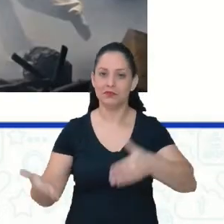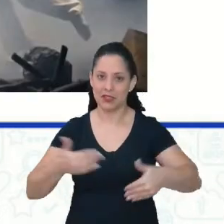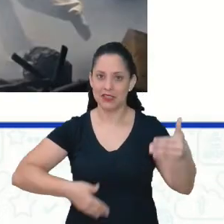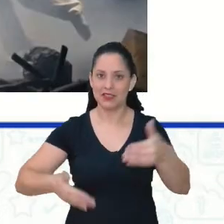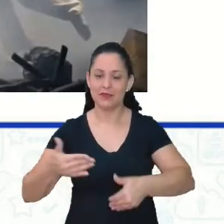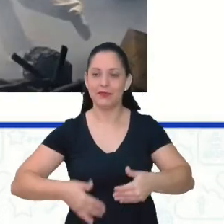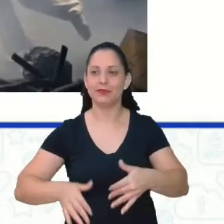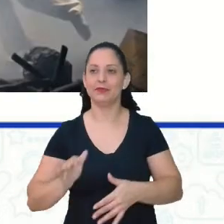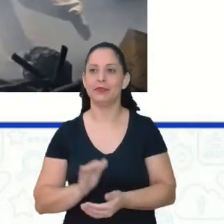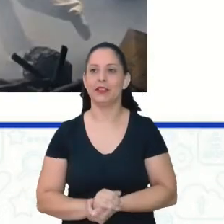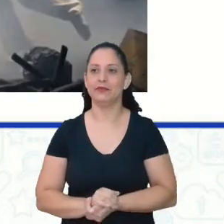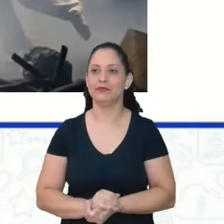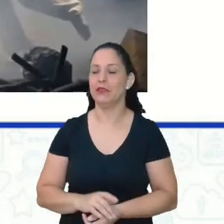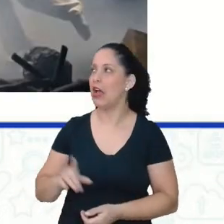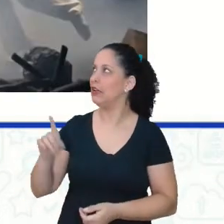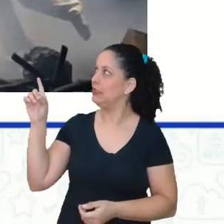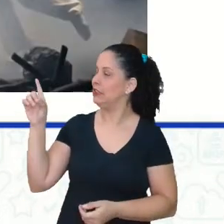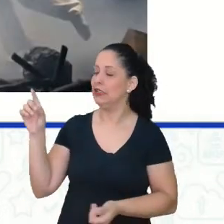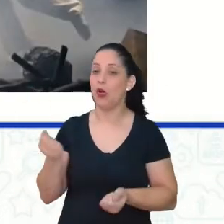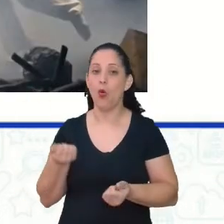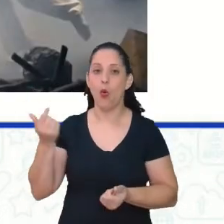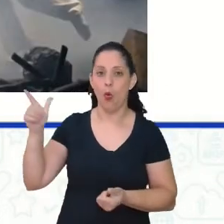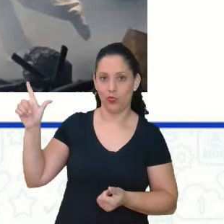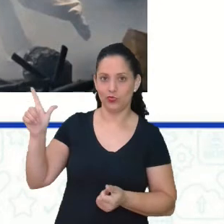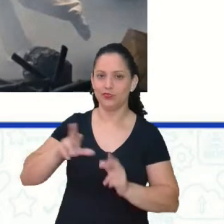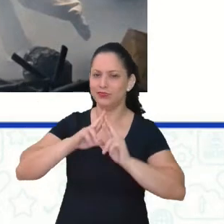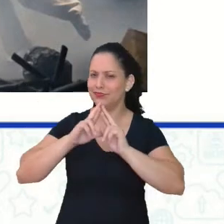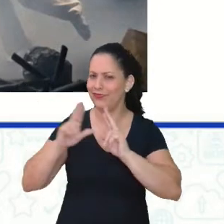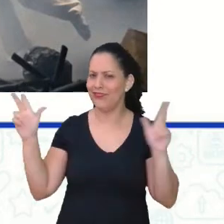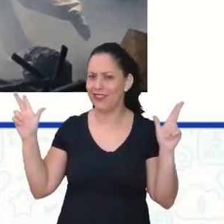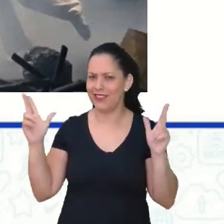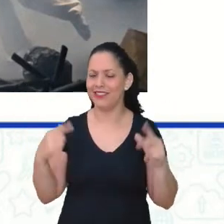também vocês estão vendo uma outra situação, né? Aí